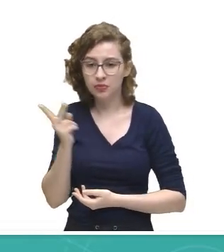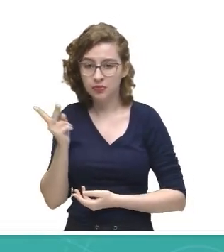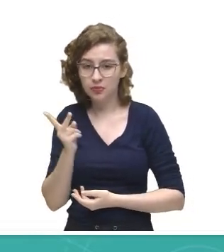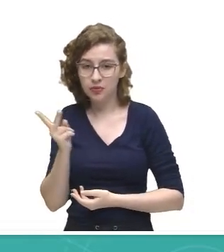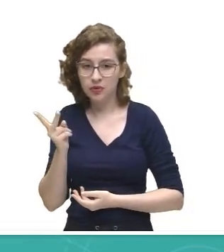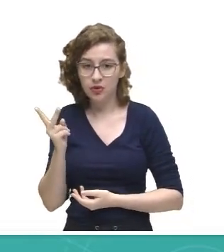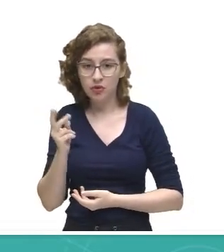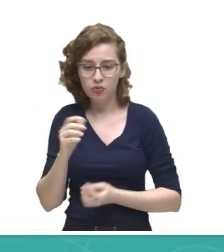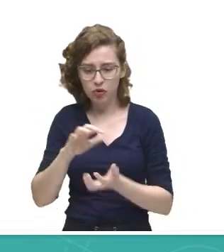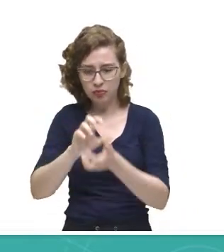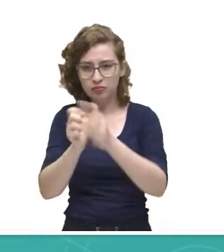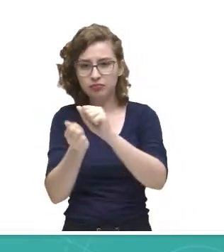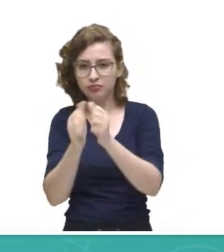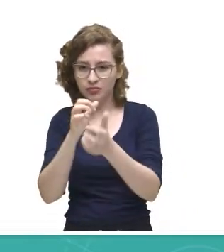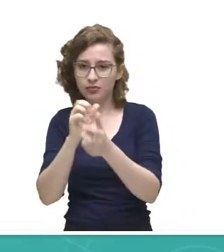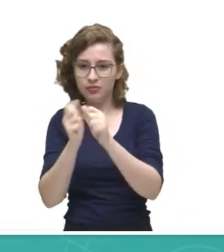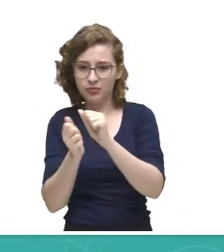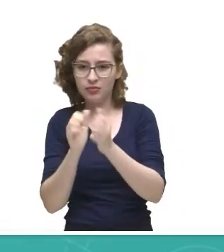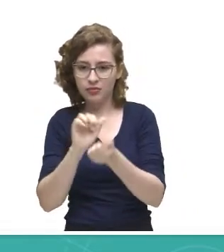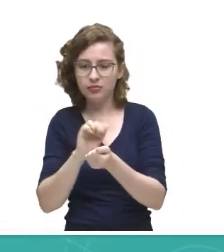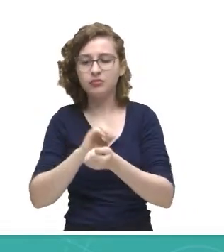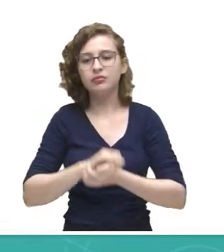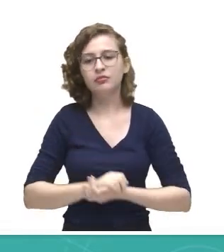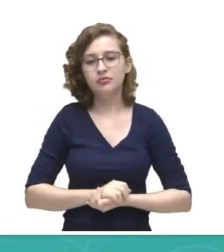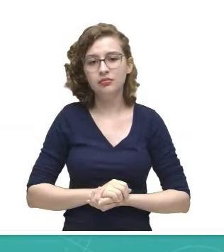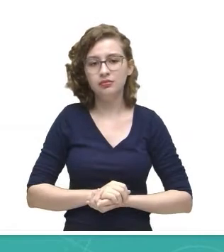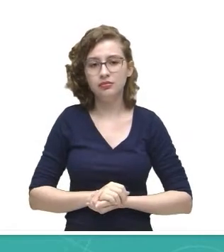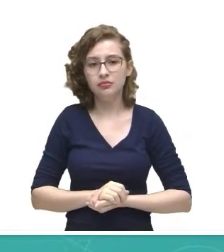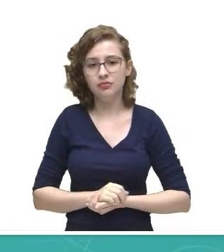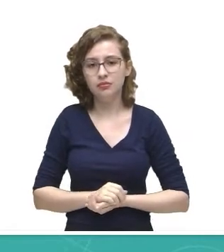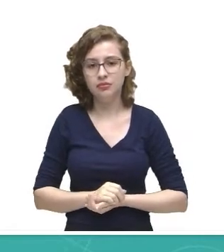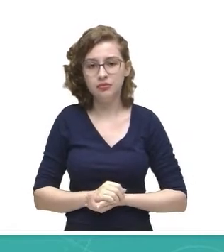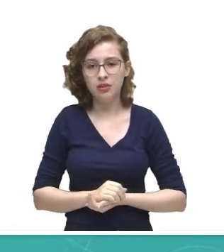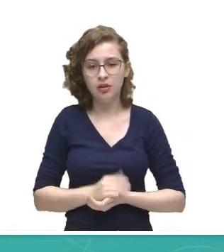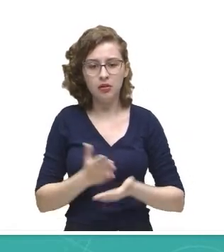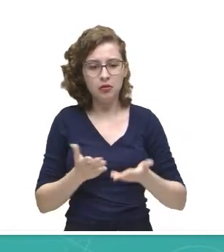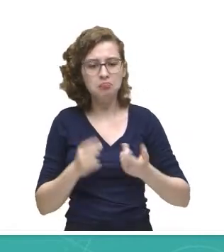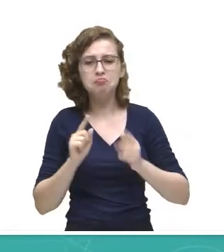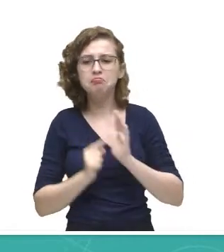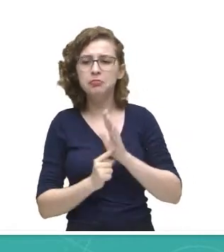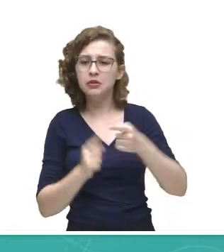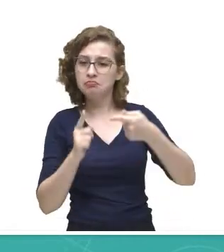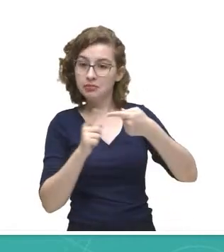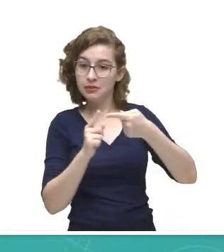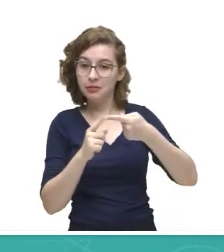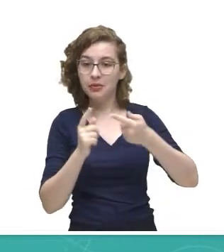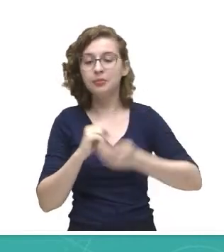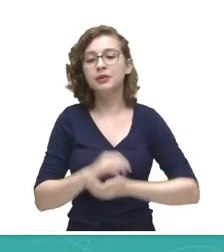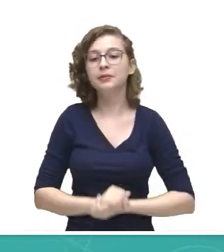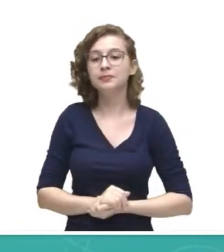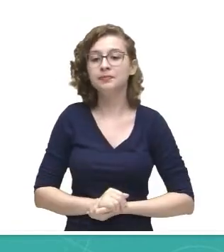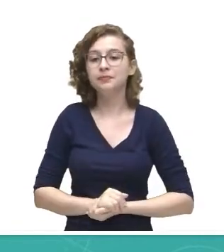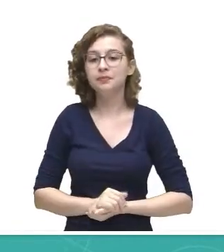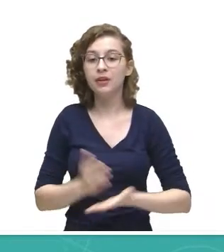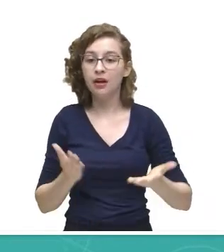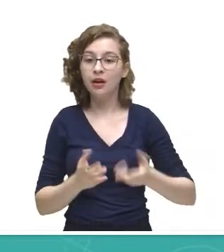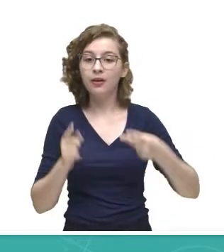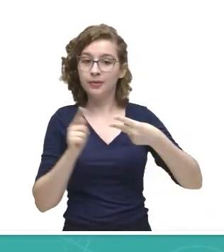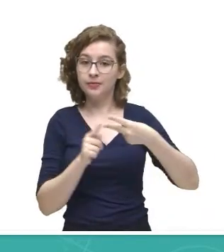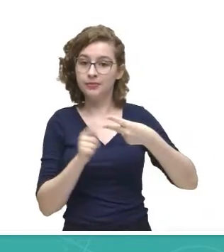dois artesãos. Então, demonstra esse primeiro modo de produção. Agora, vamos ver o segundo modo de